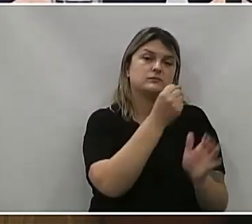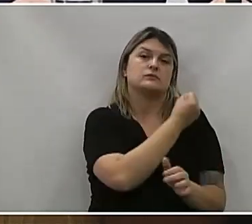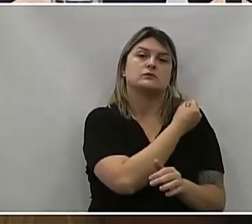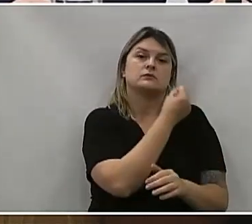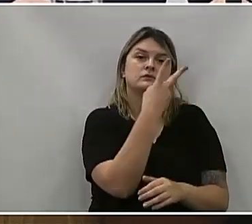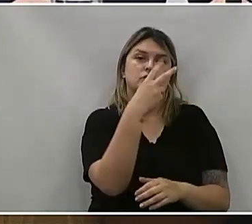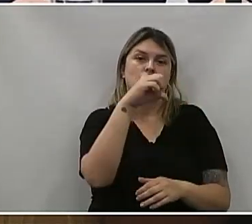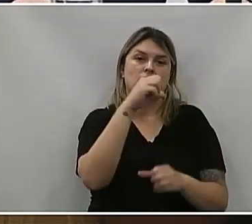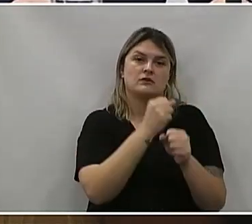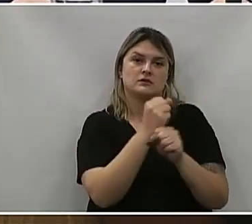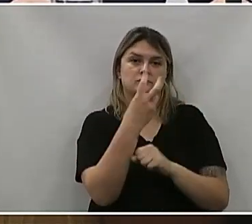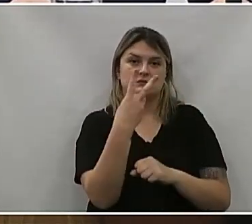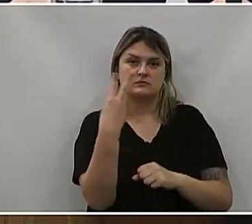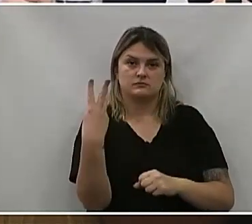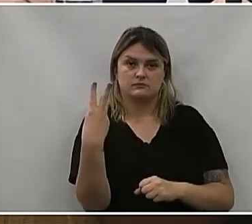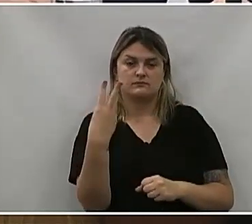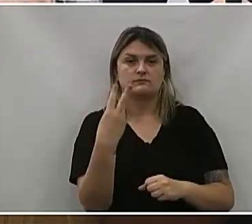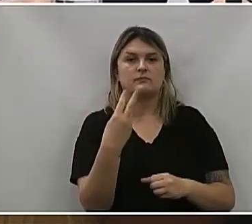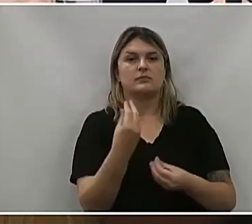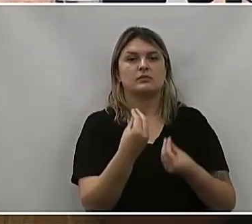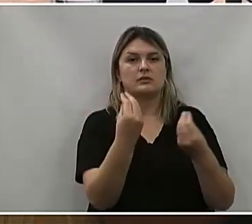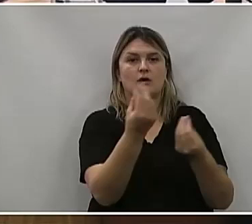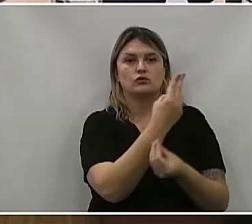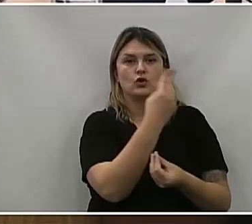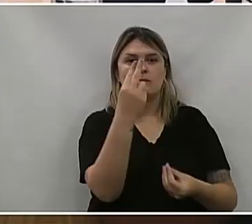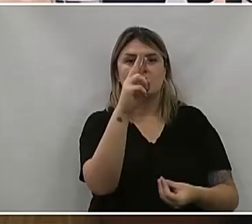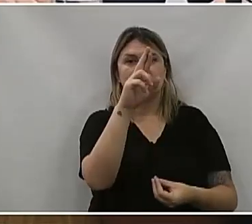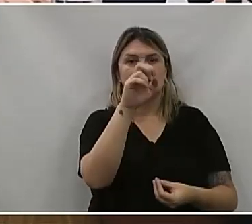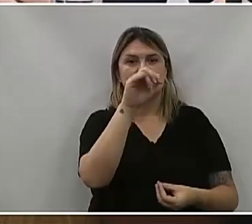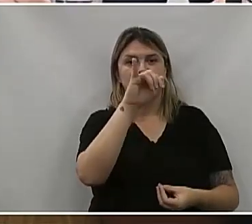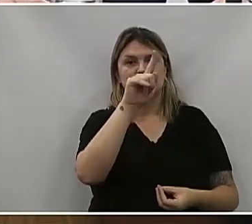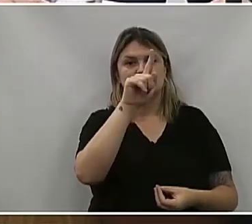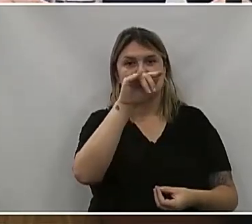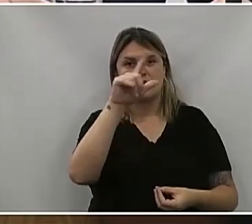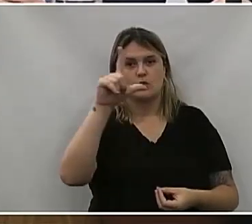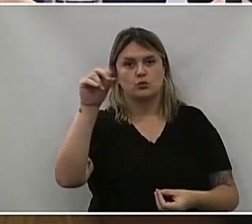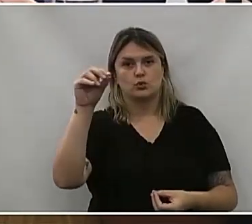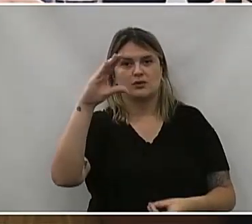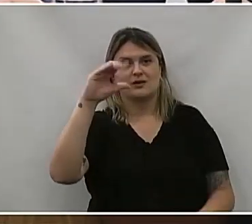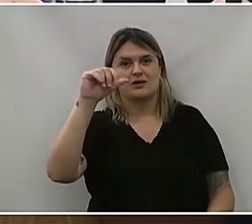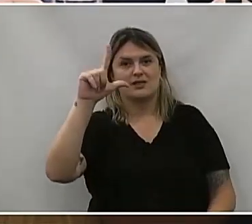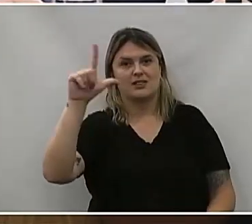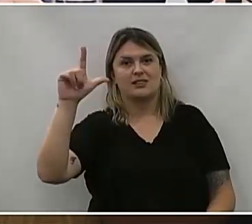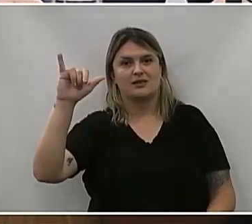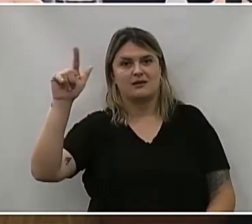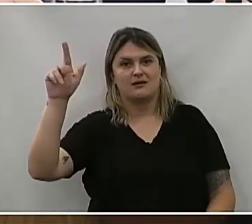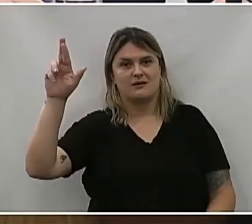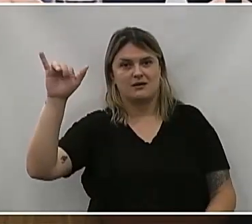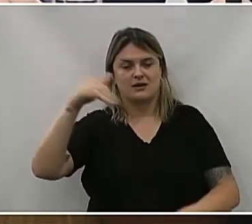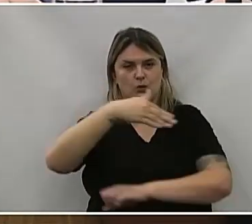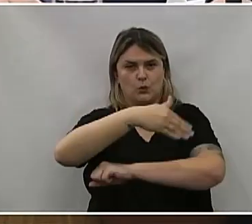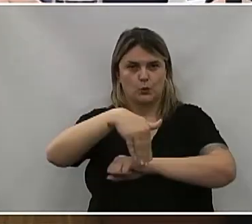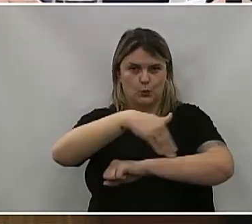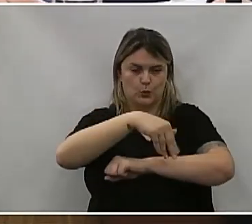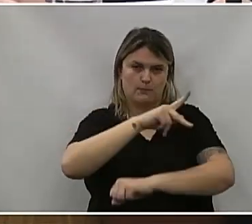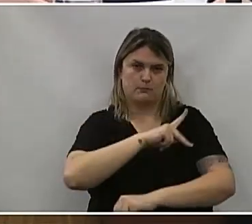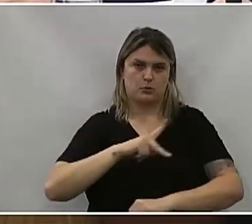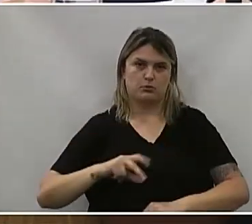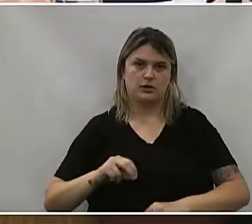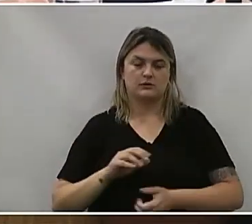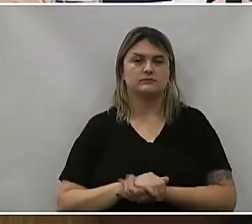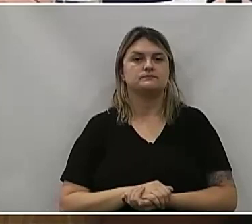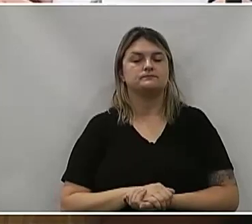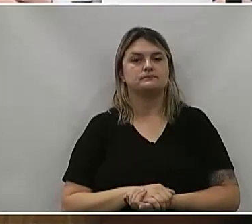número 29 de 2023, que dá o nome de Reginaldo Cagliari a uma via pública no município de União da Vitória e da outras